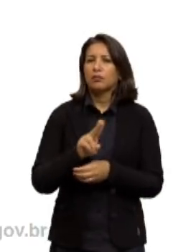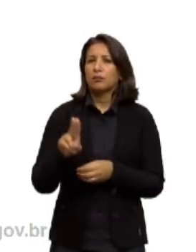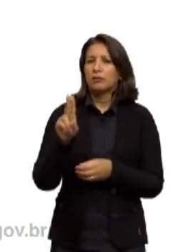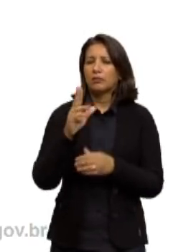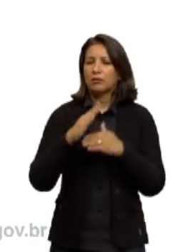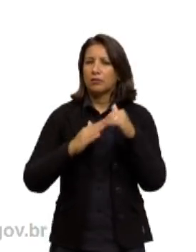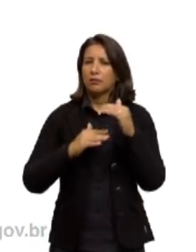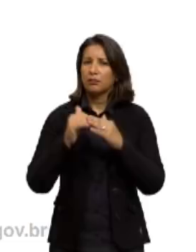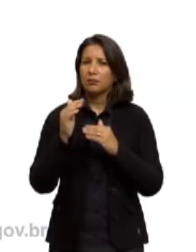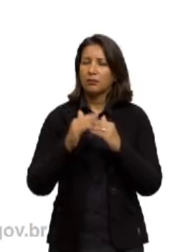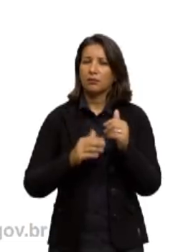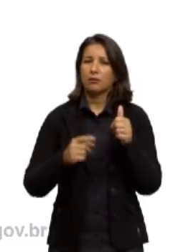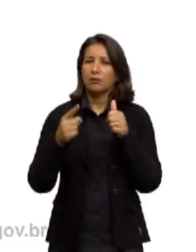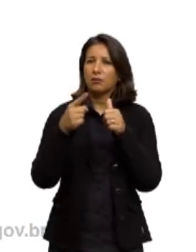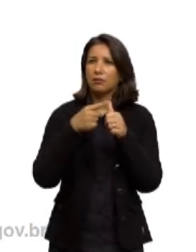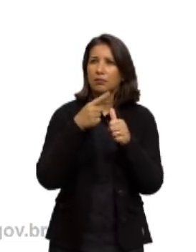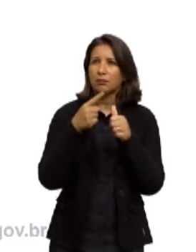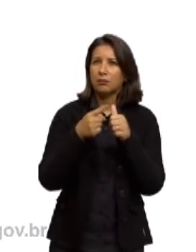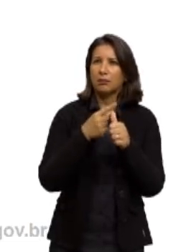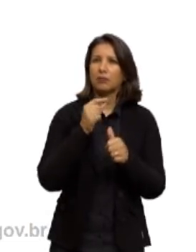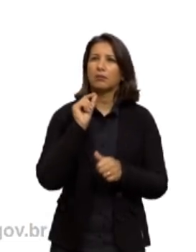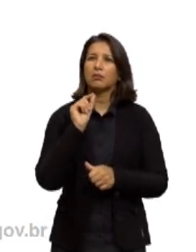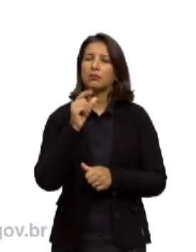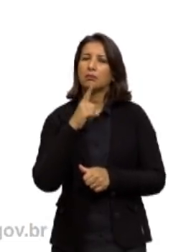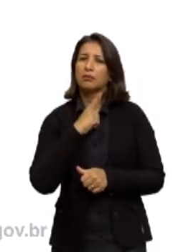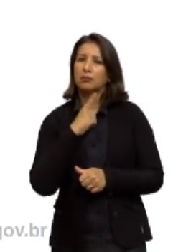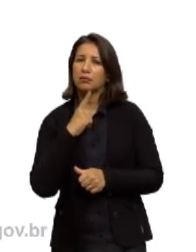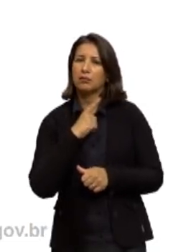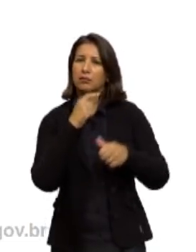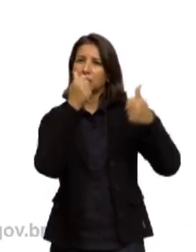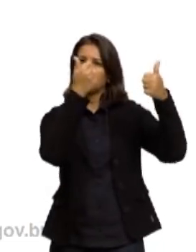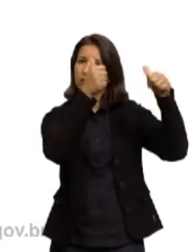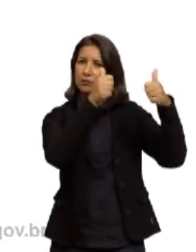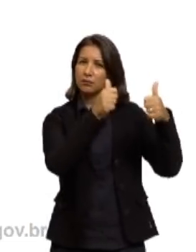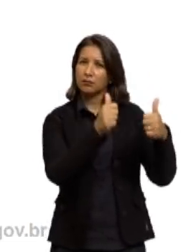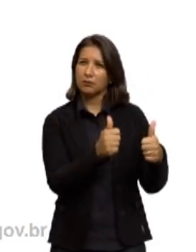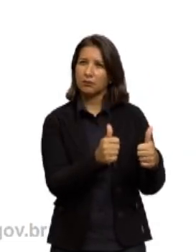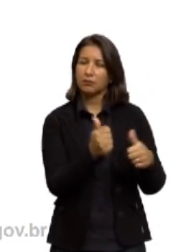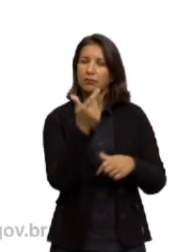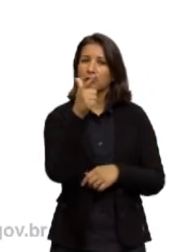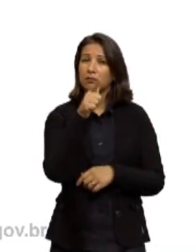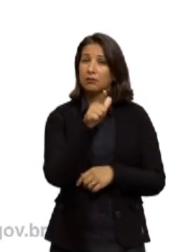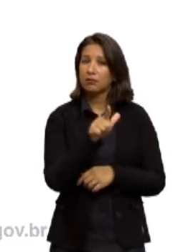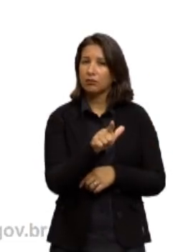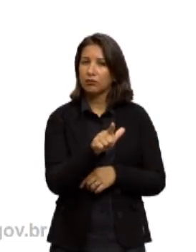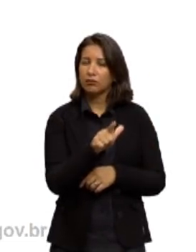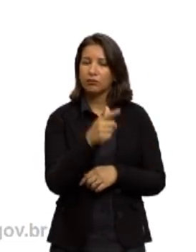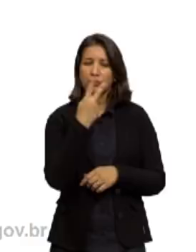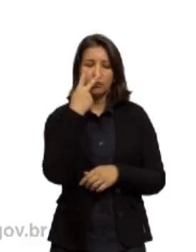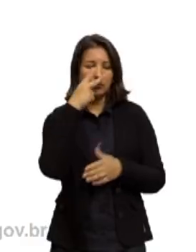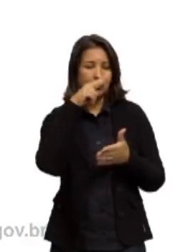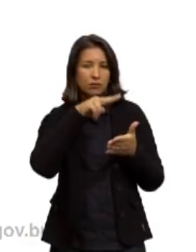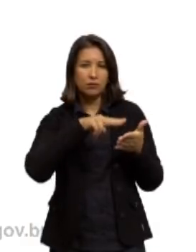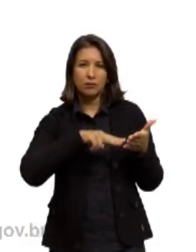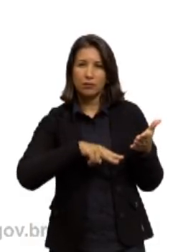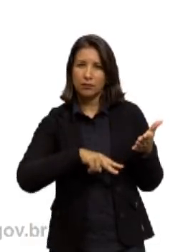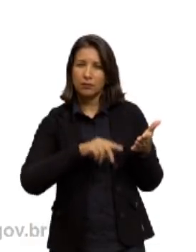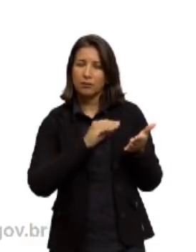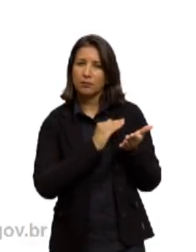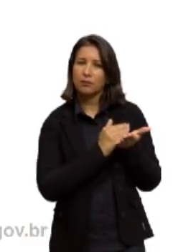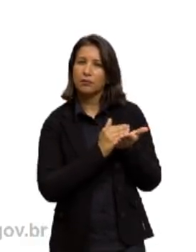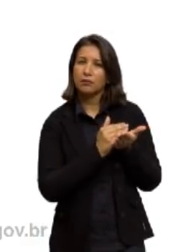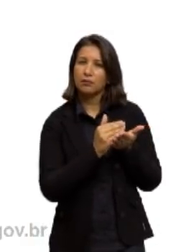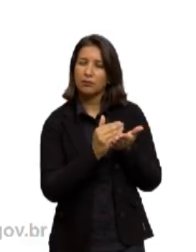vamos ver nessa primeira situação que que nós temos aqui nós temos uma figura olha de novo enunciado tá pessoal não é